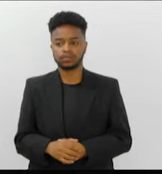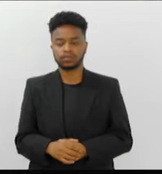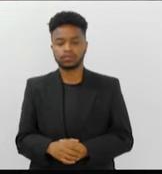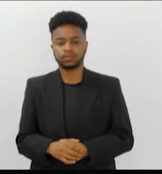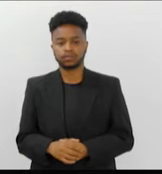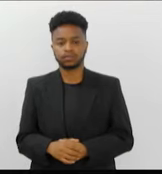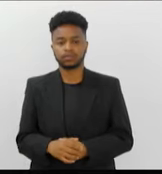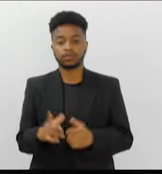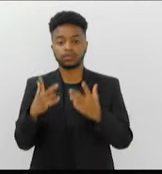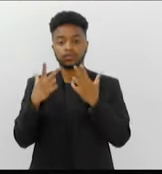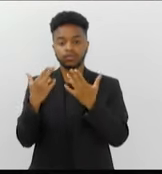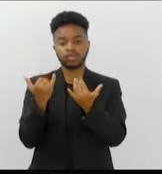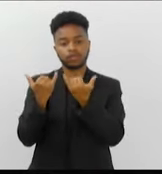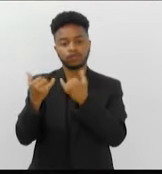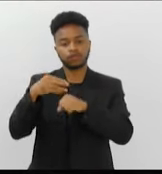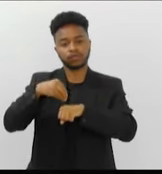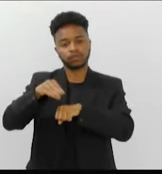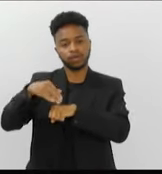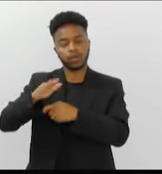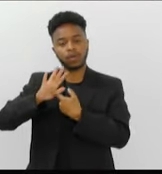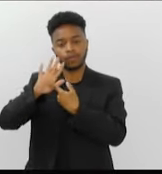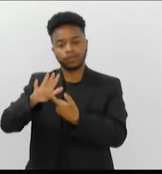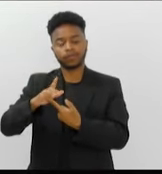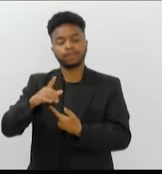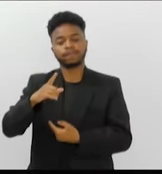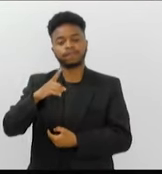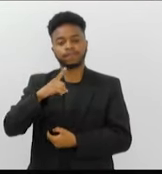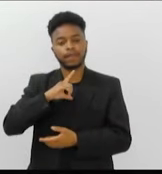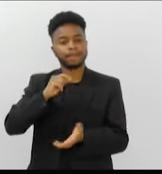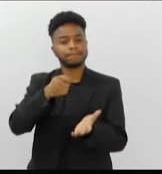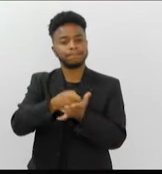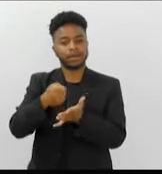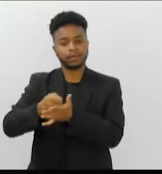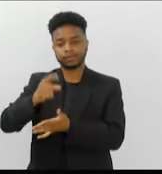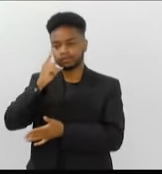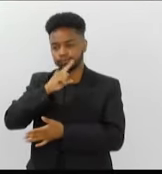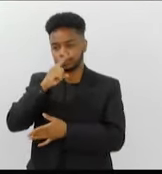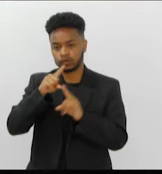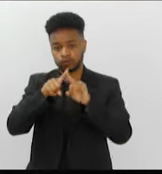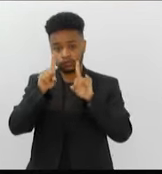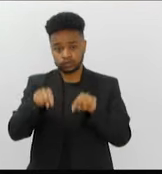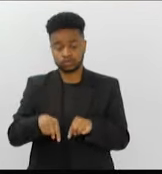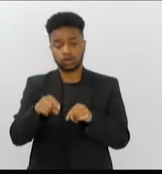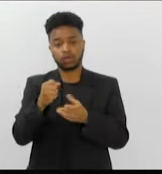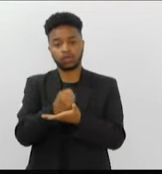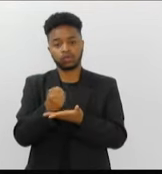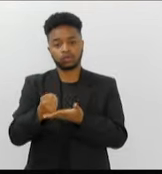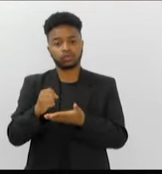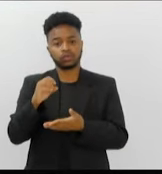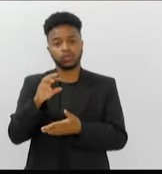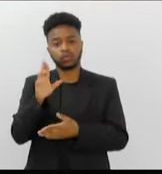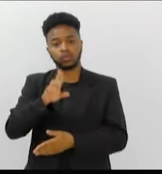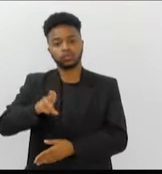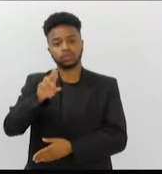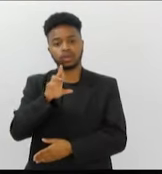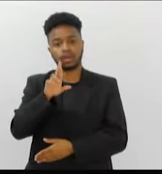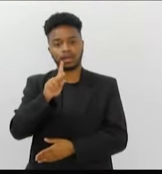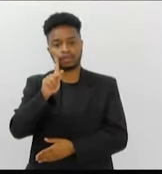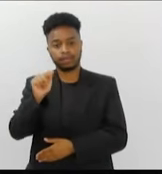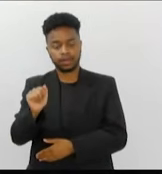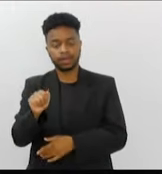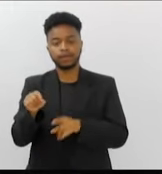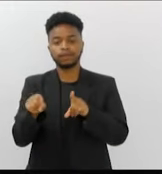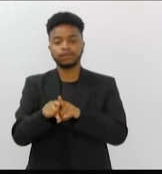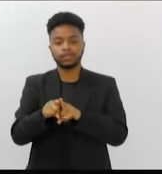conforme noticiado, que há fraudes no pagamento de funcionários contratados por RPA, além de desvios